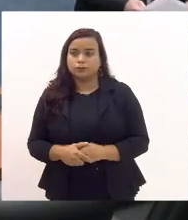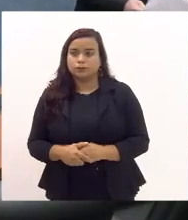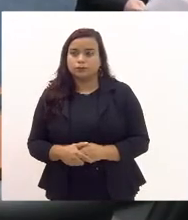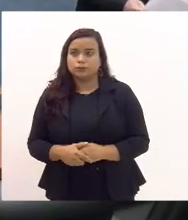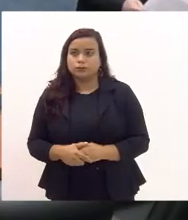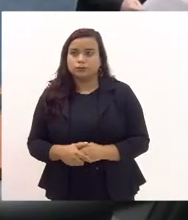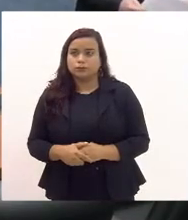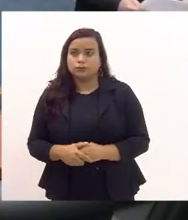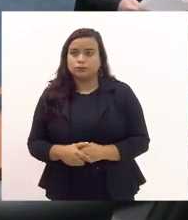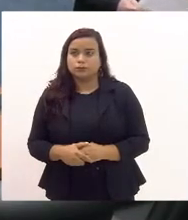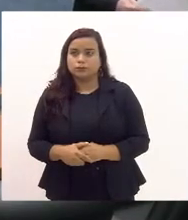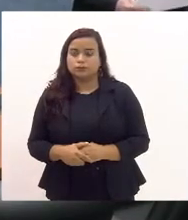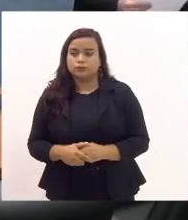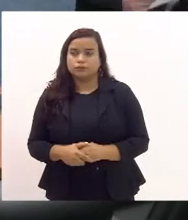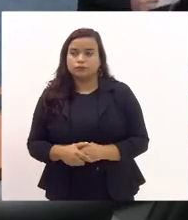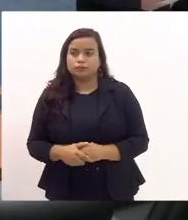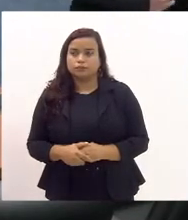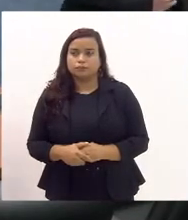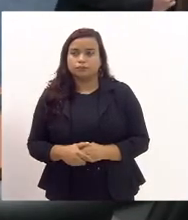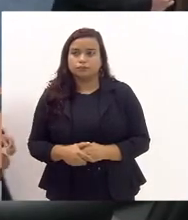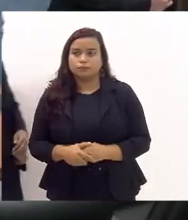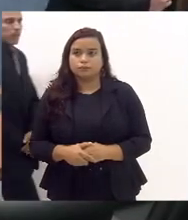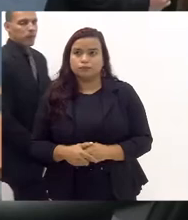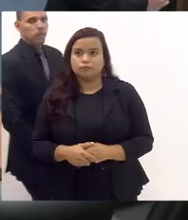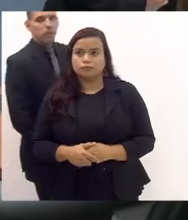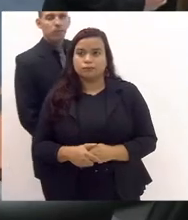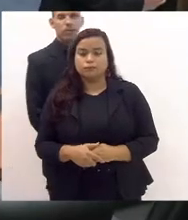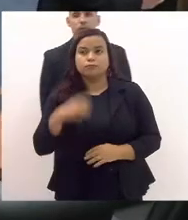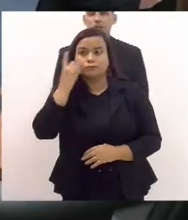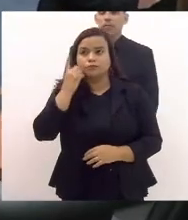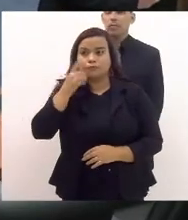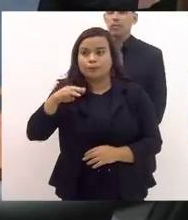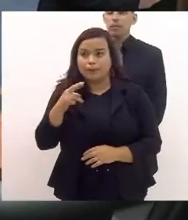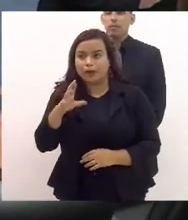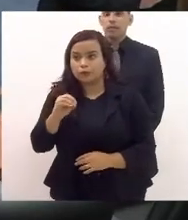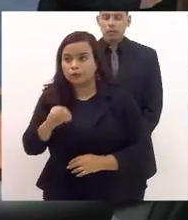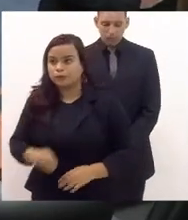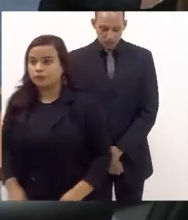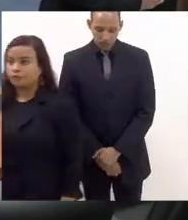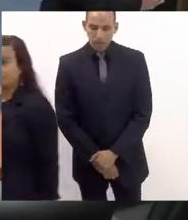deputado Marco o deputado Márcio